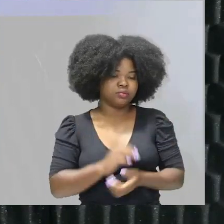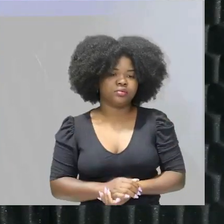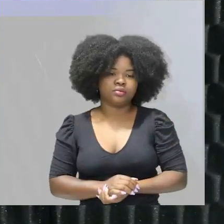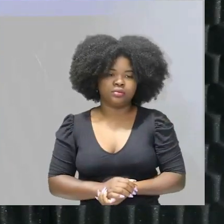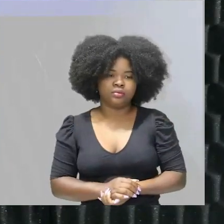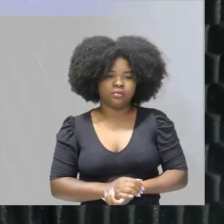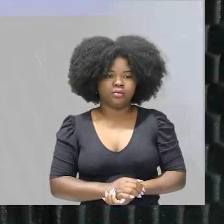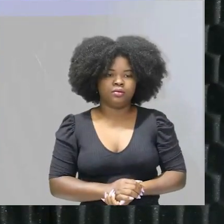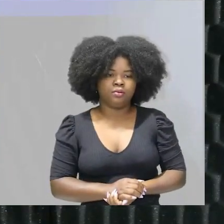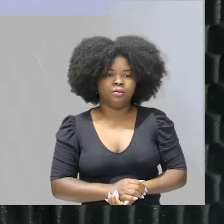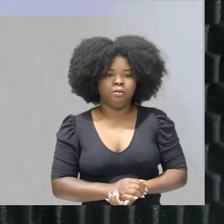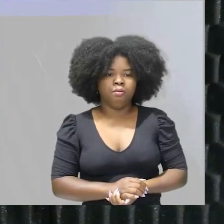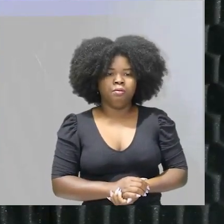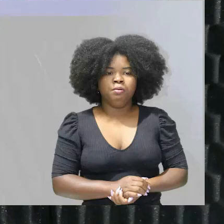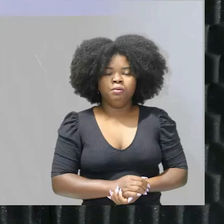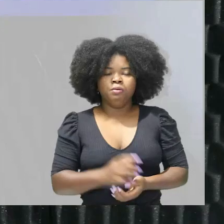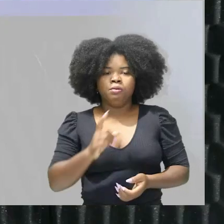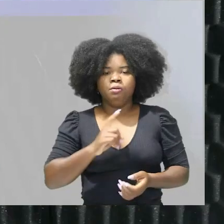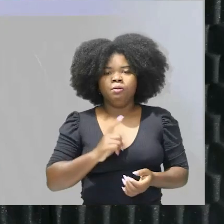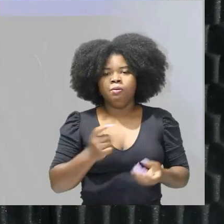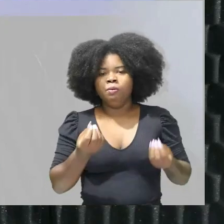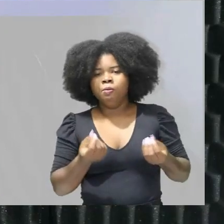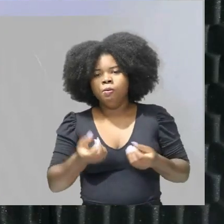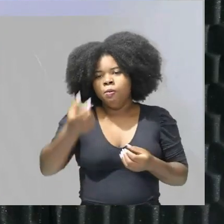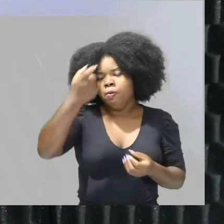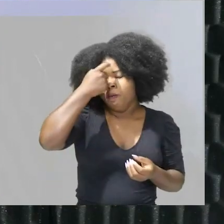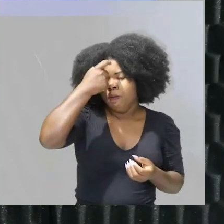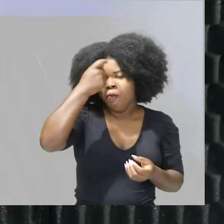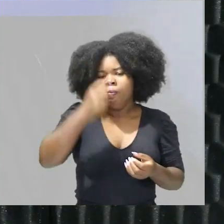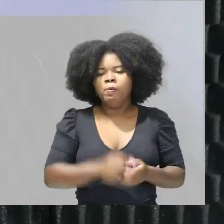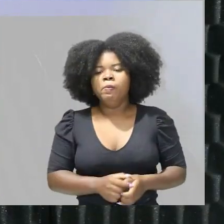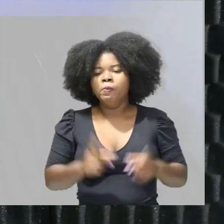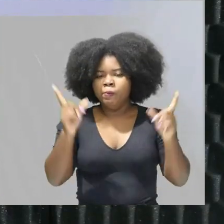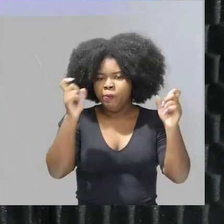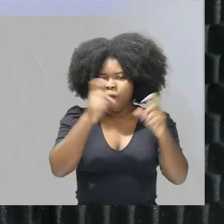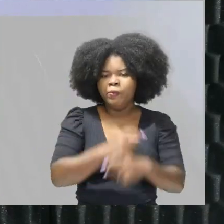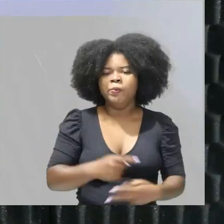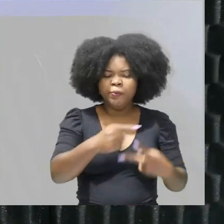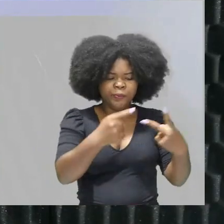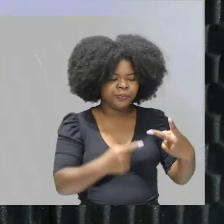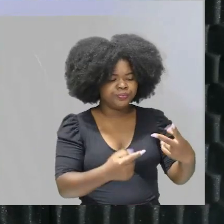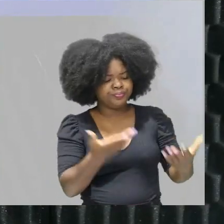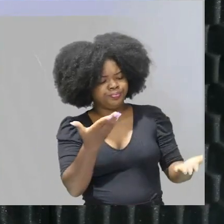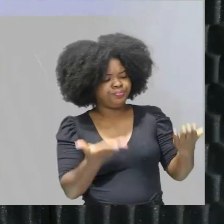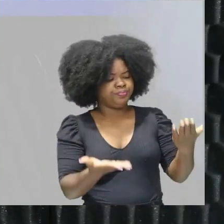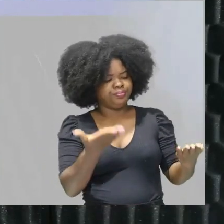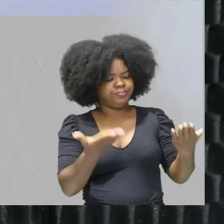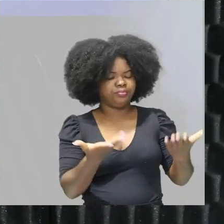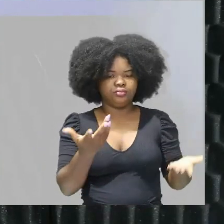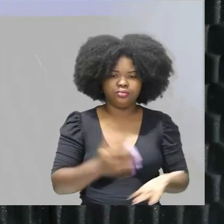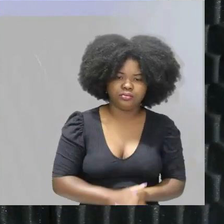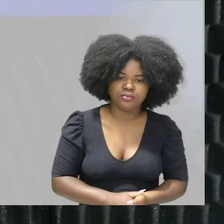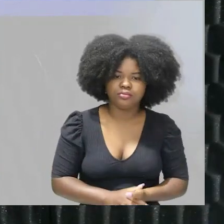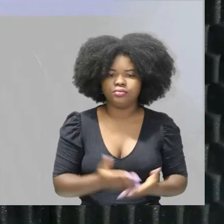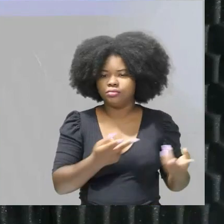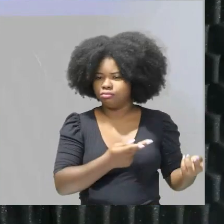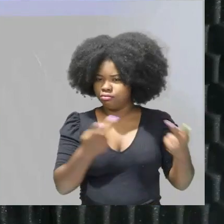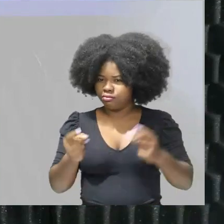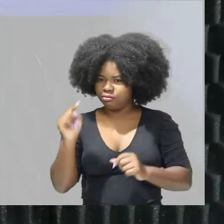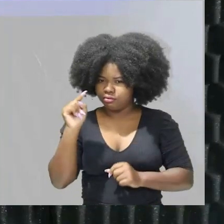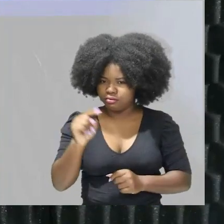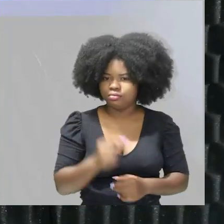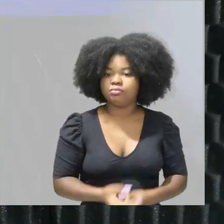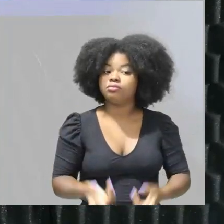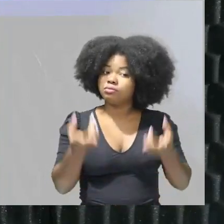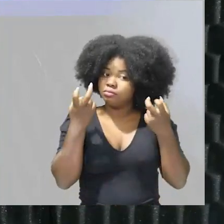o número de operações mentais são bem mais complexas porque você vai ter que pegar os dois textos comparados percebe então eu te convido aí até essa